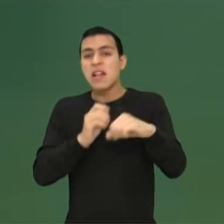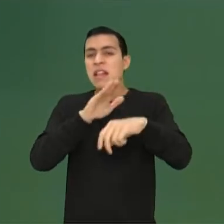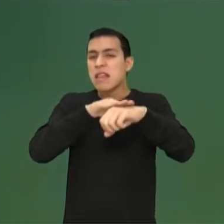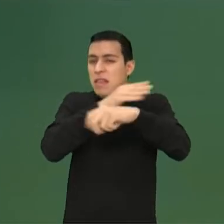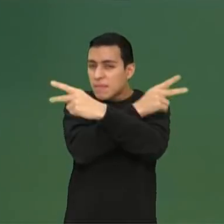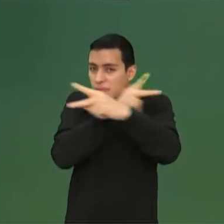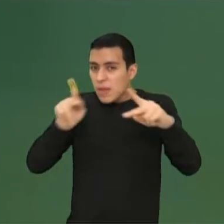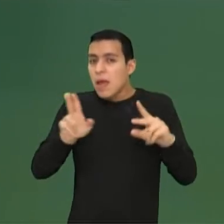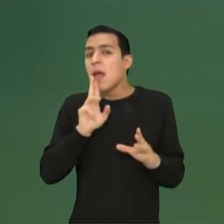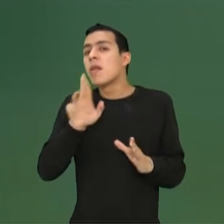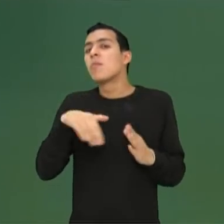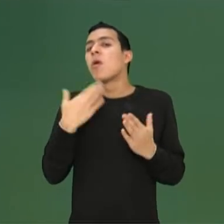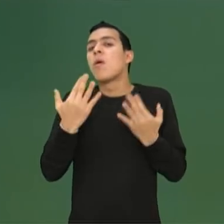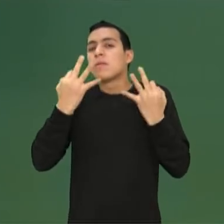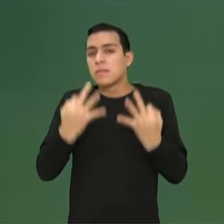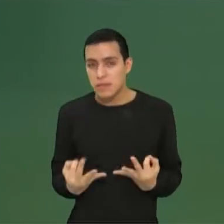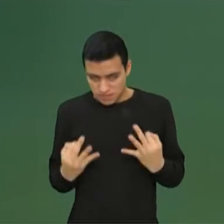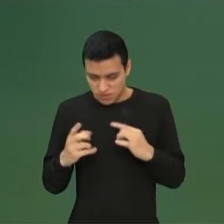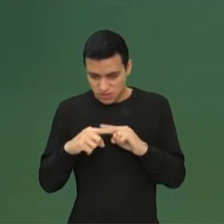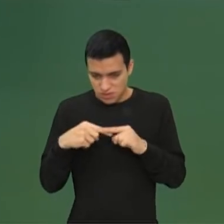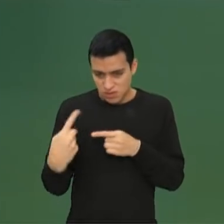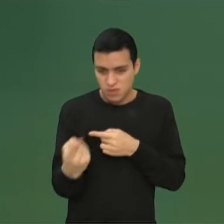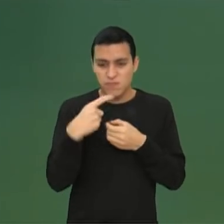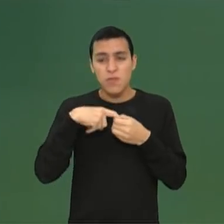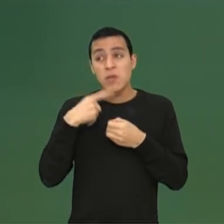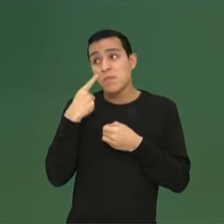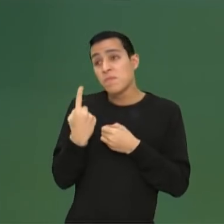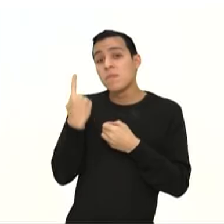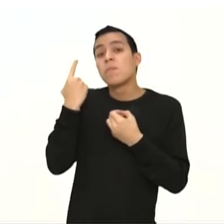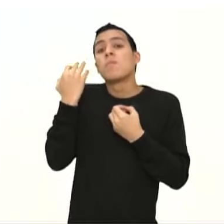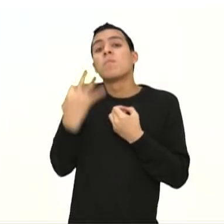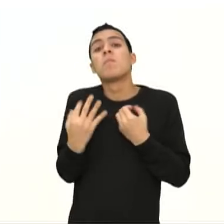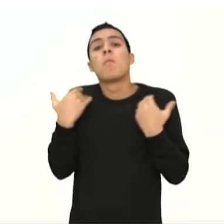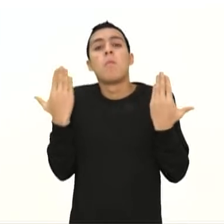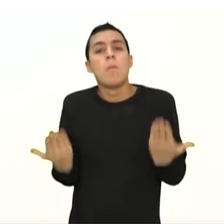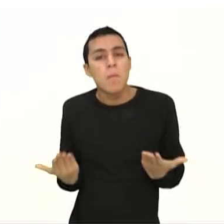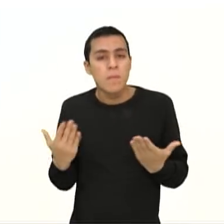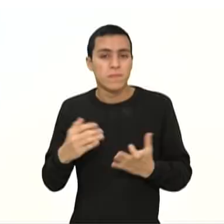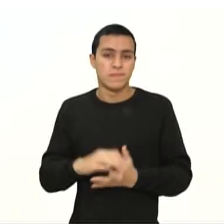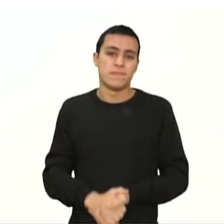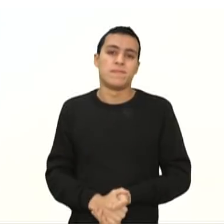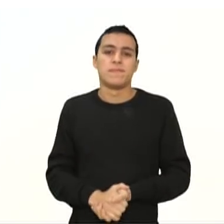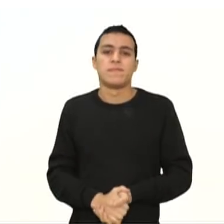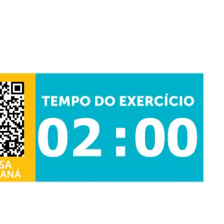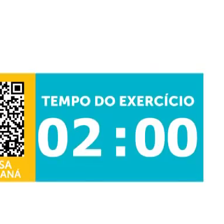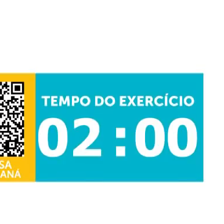tempinho para vocês e daqui a pouco a gente volta para ver a resposta correta.